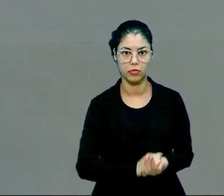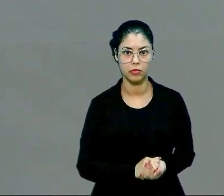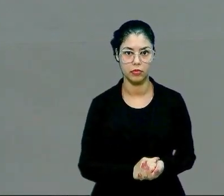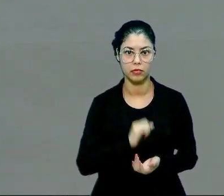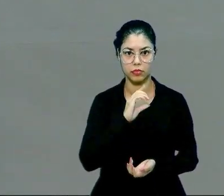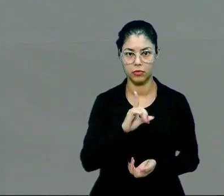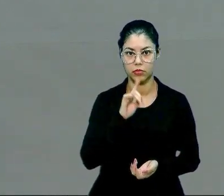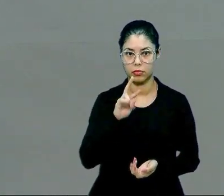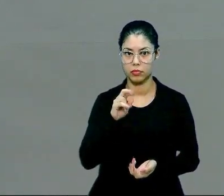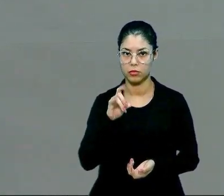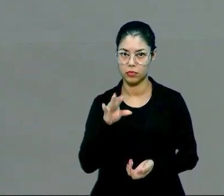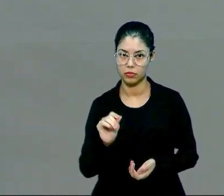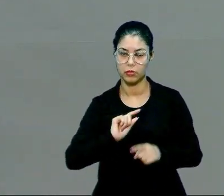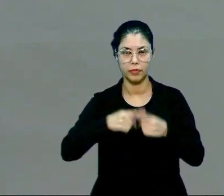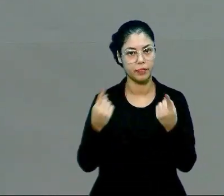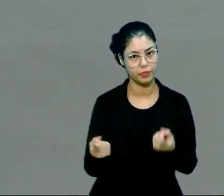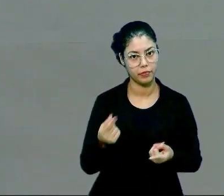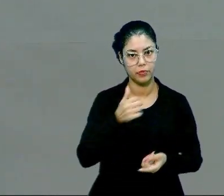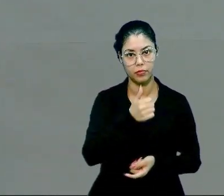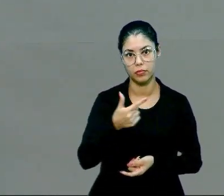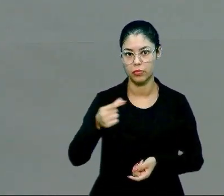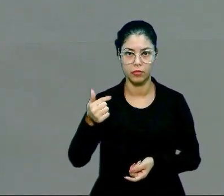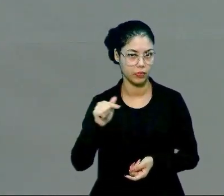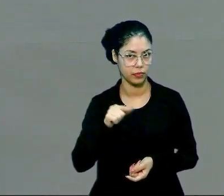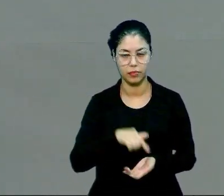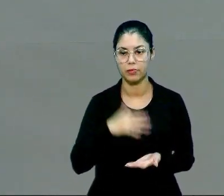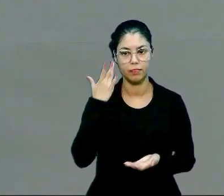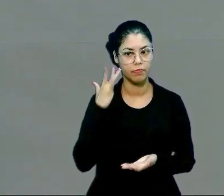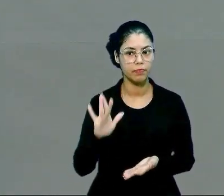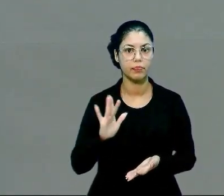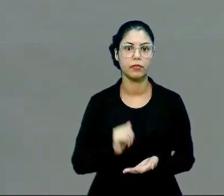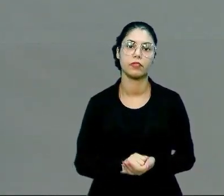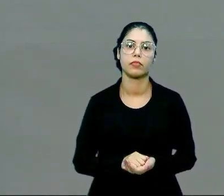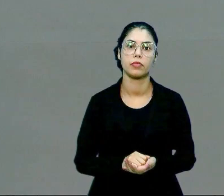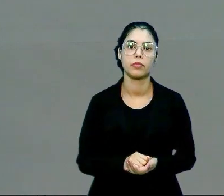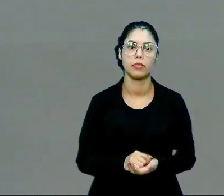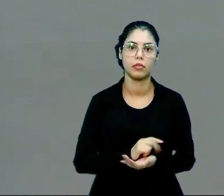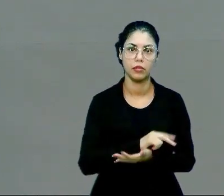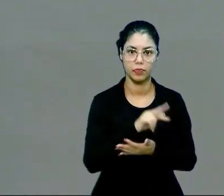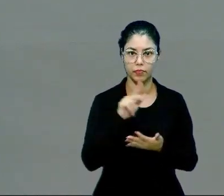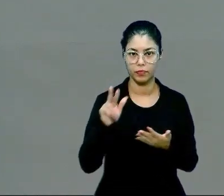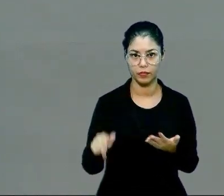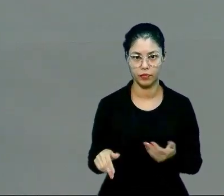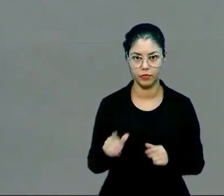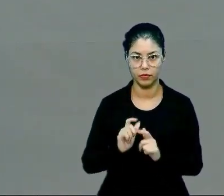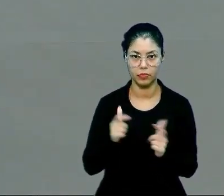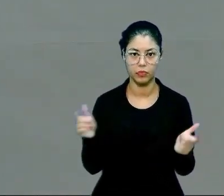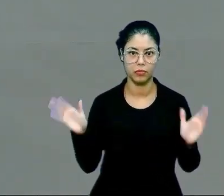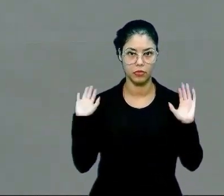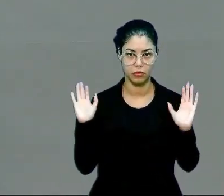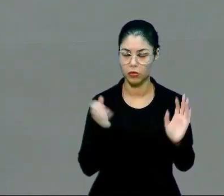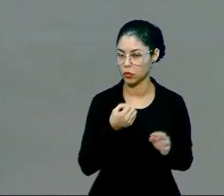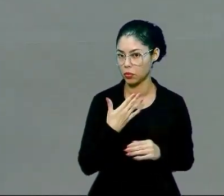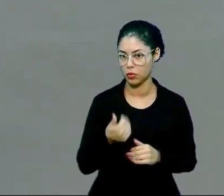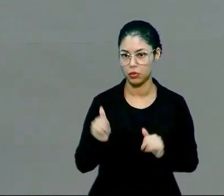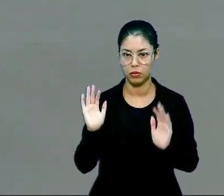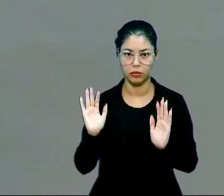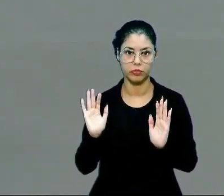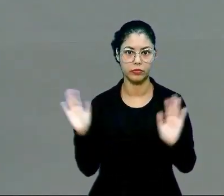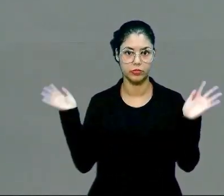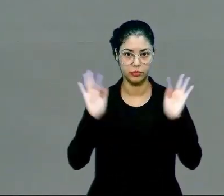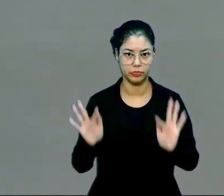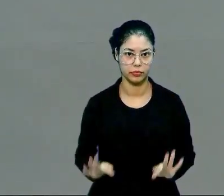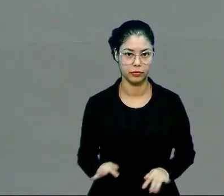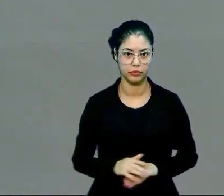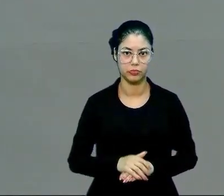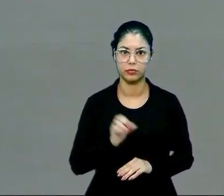do Carandiru, porém a de 2017 ele não sabia. E aí ele colocou que foi ainda maior, e tá tudo certo, ele foi muito